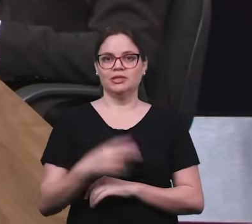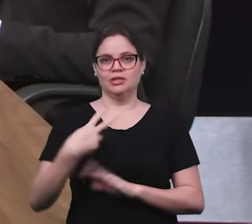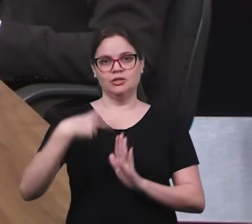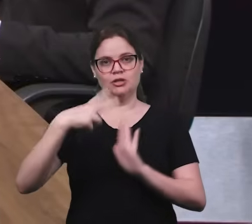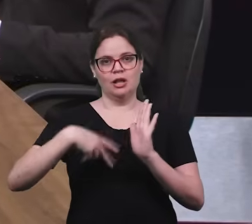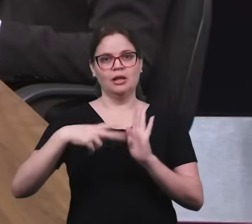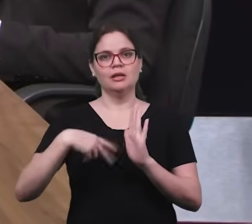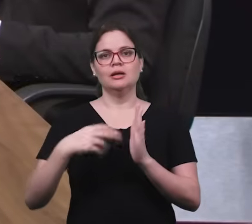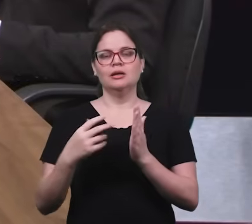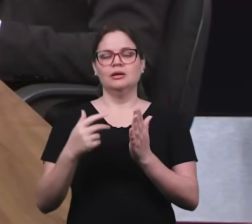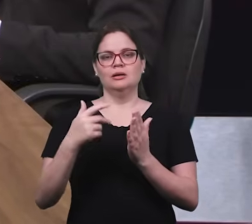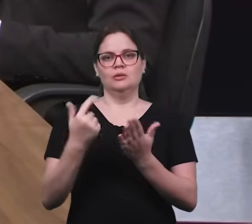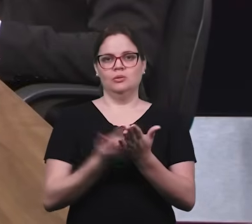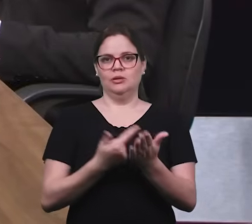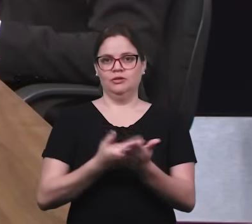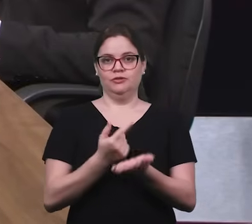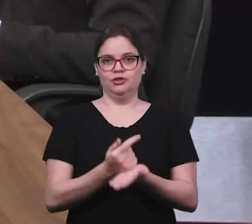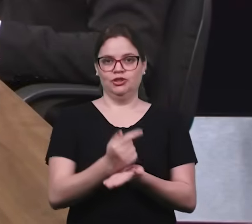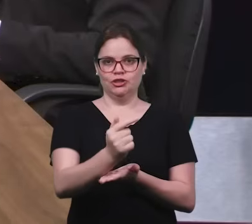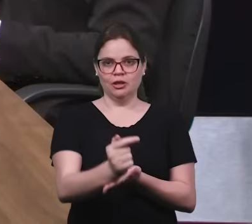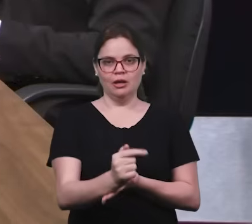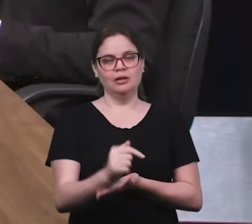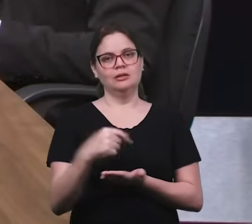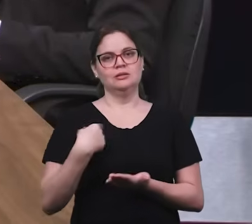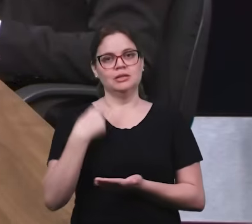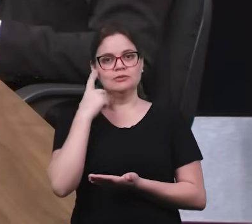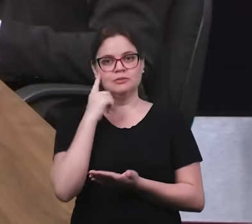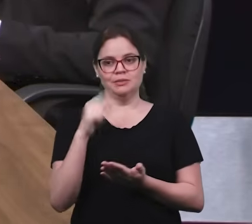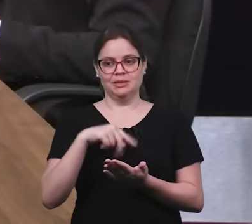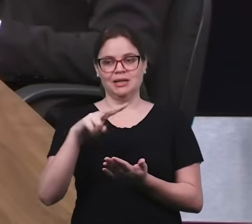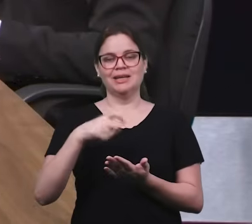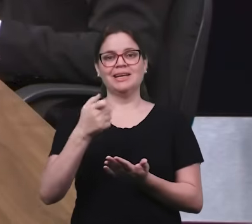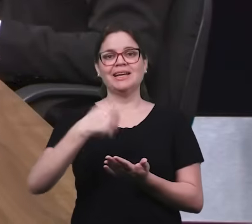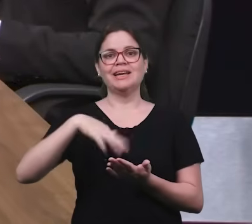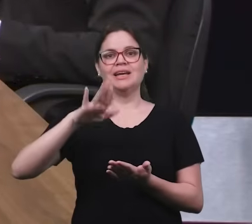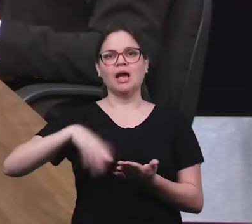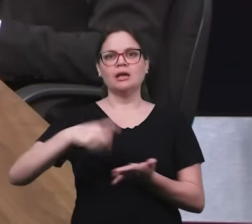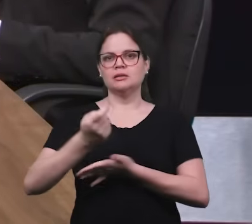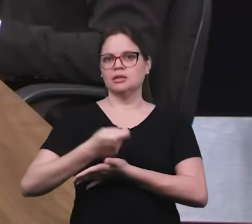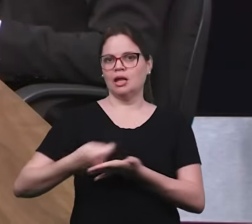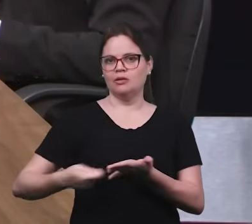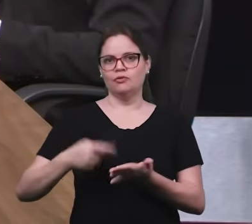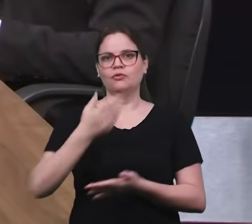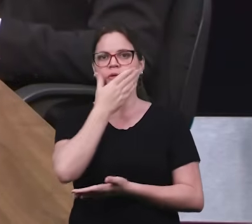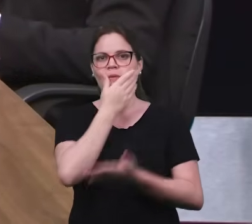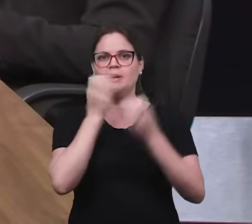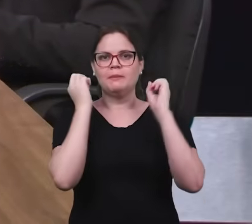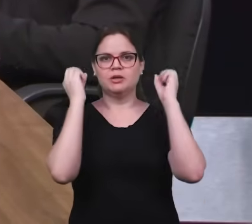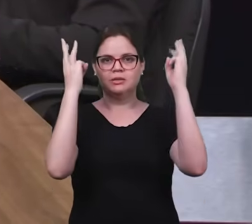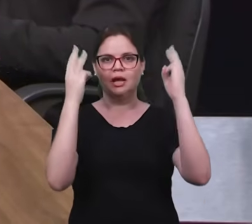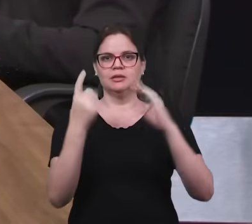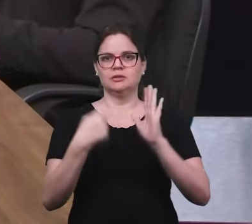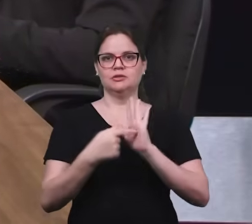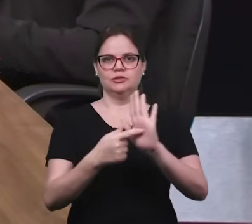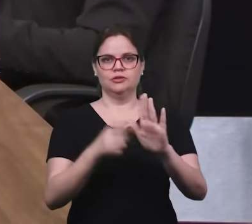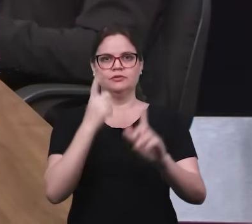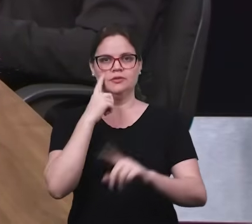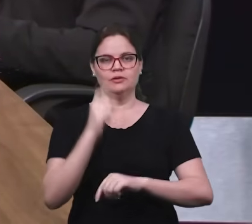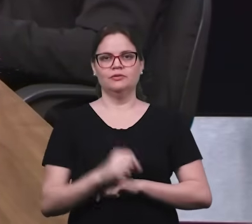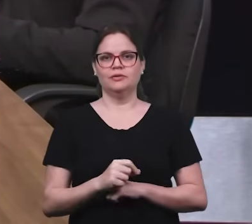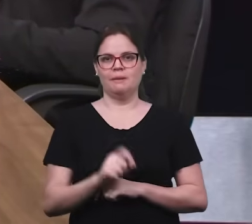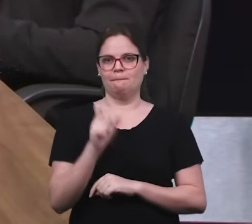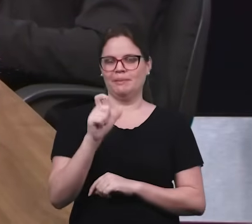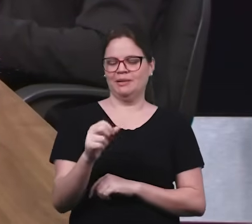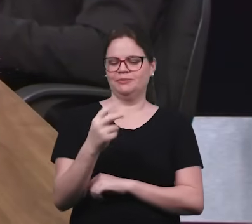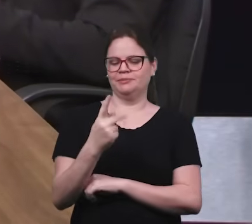de Gênesis que foi escrito provavelmente por Moisés, e a gente vai observando. Então essa palavrinha